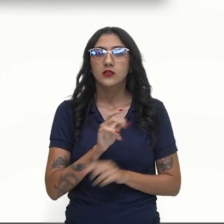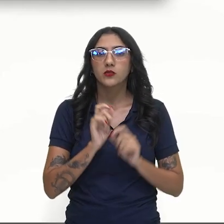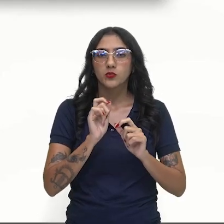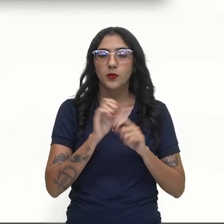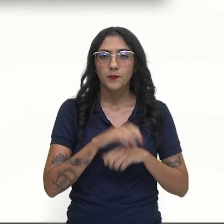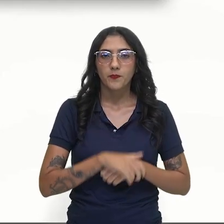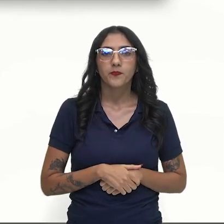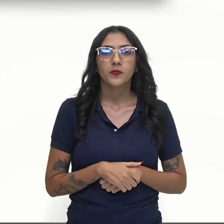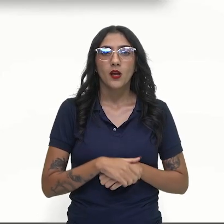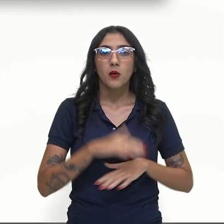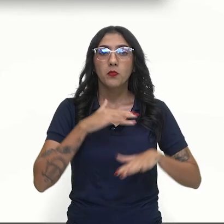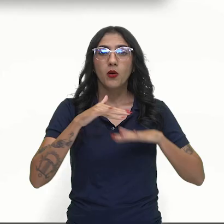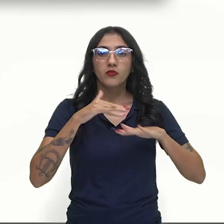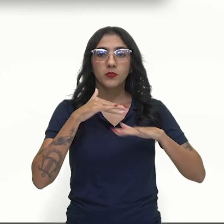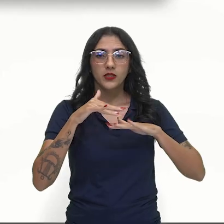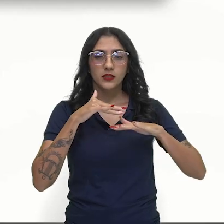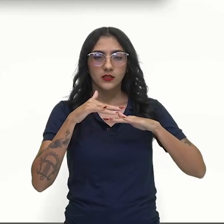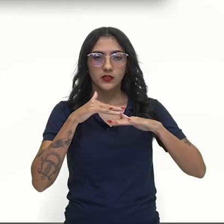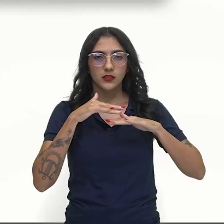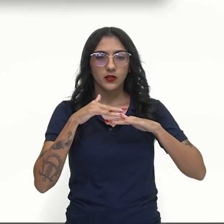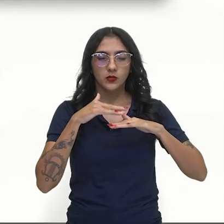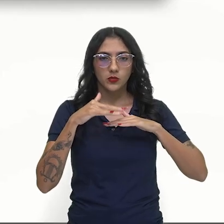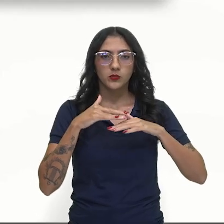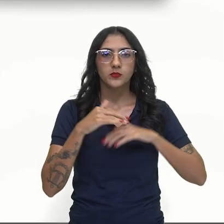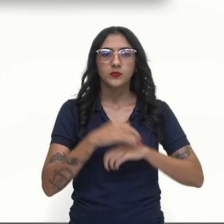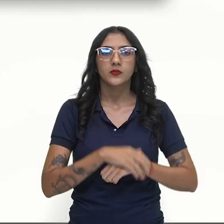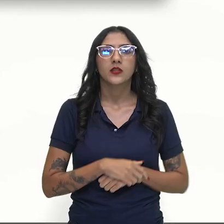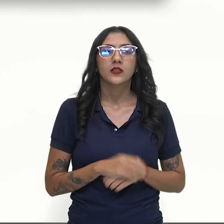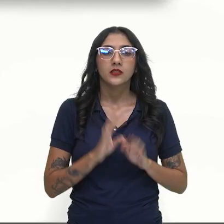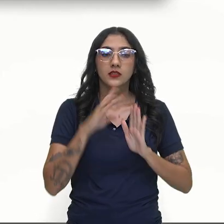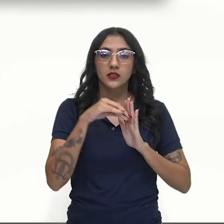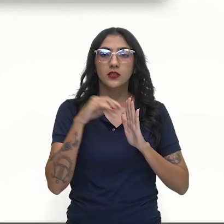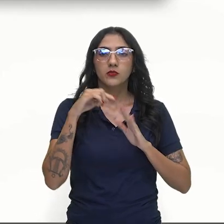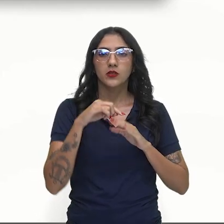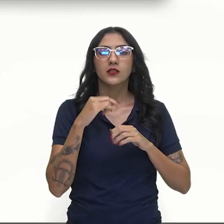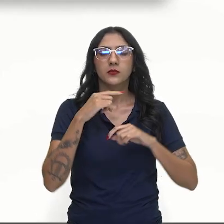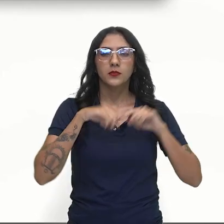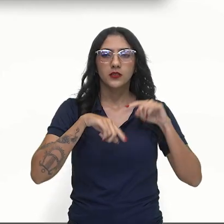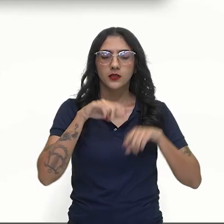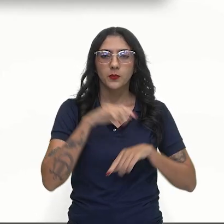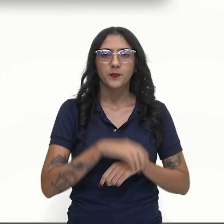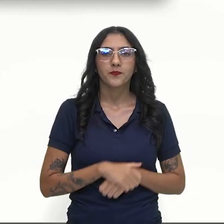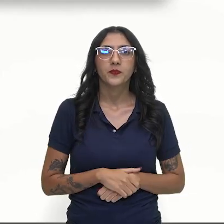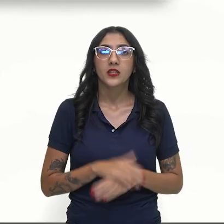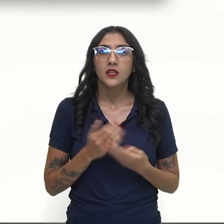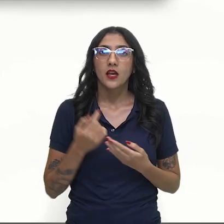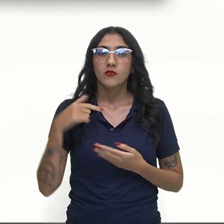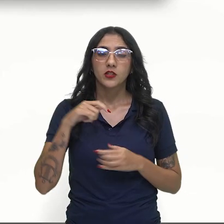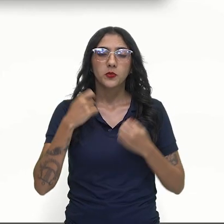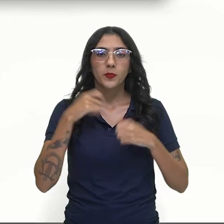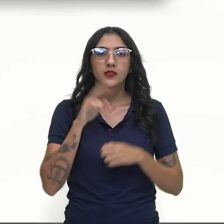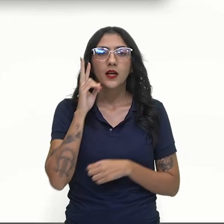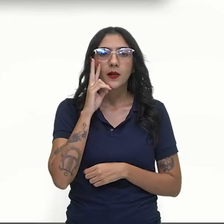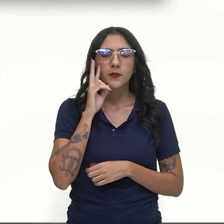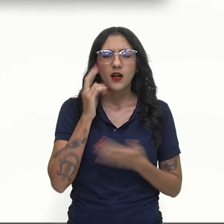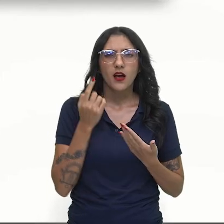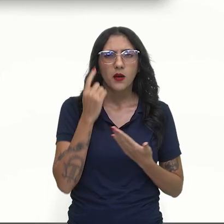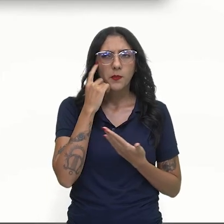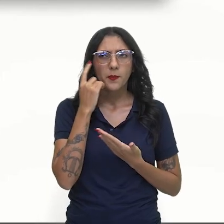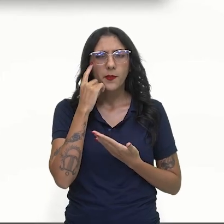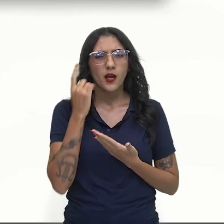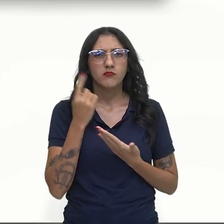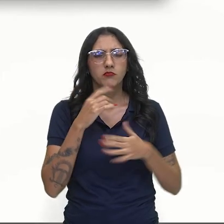só, agitação das partículas no material. Aí você tem que lembrar, a agitação